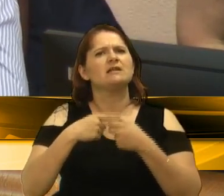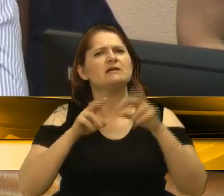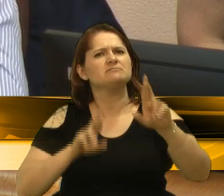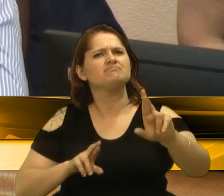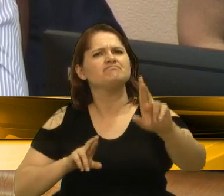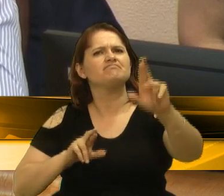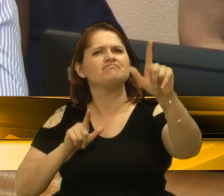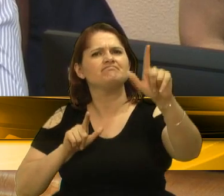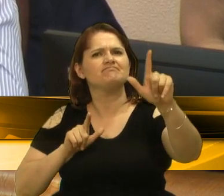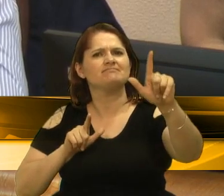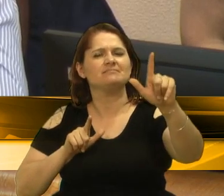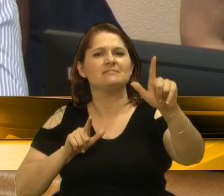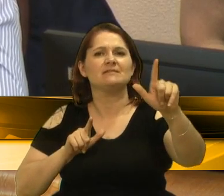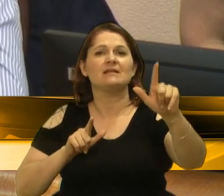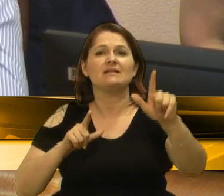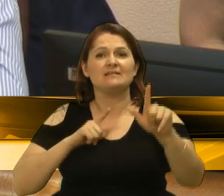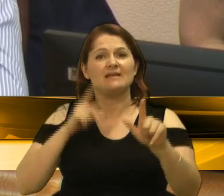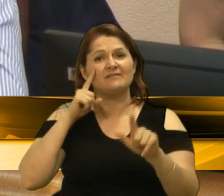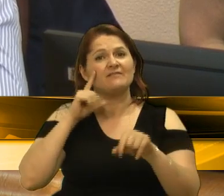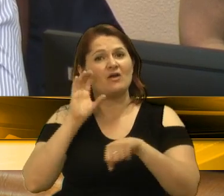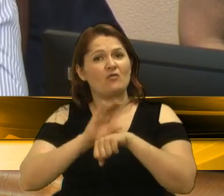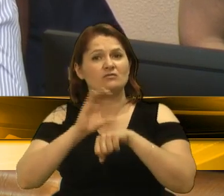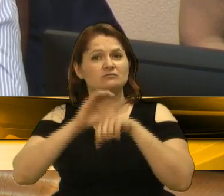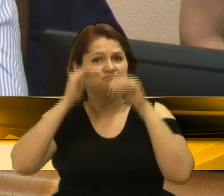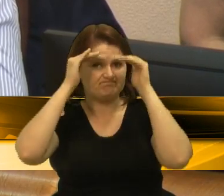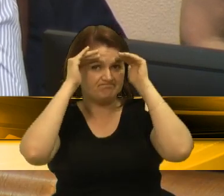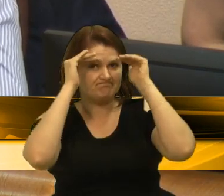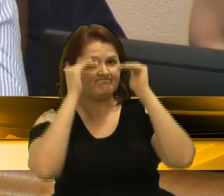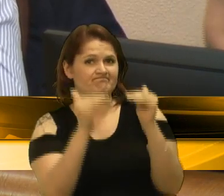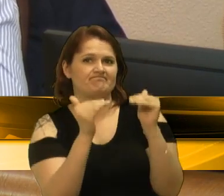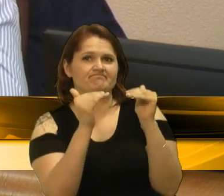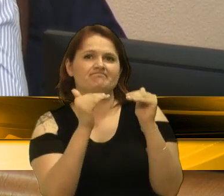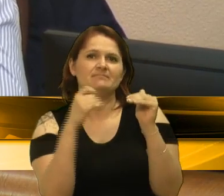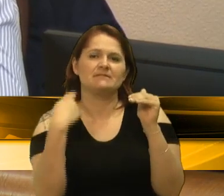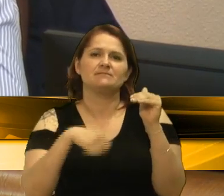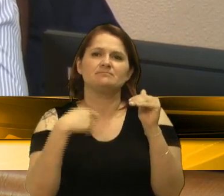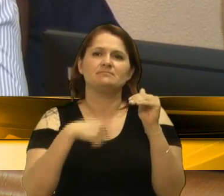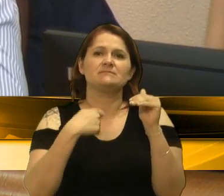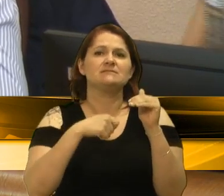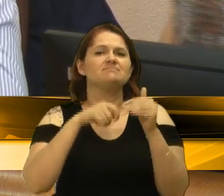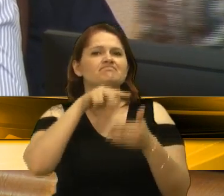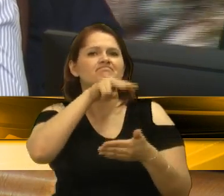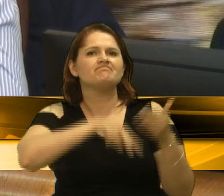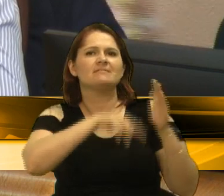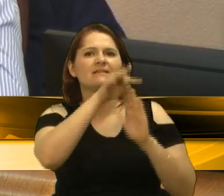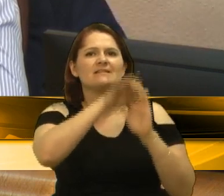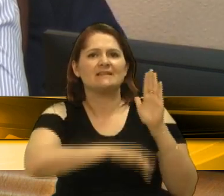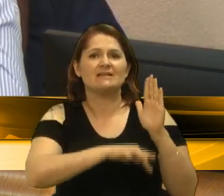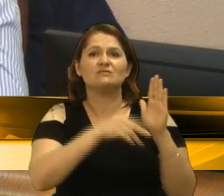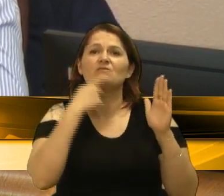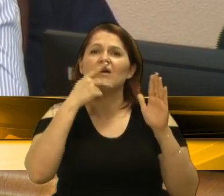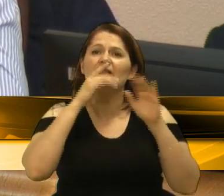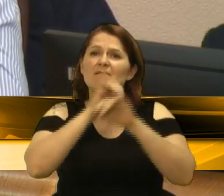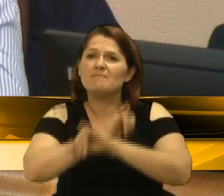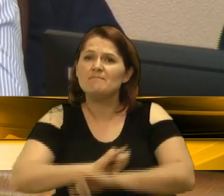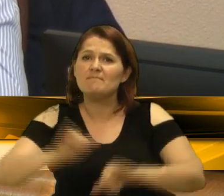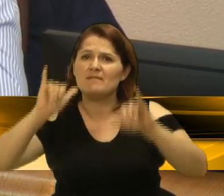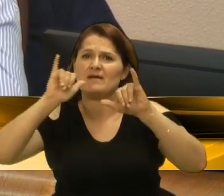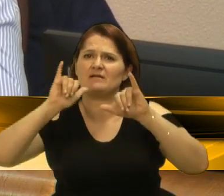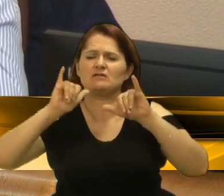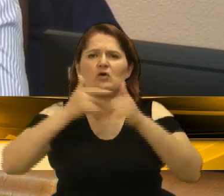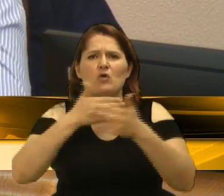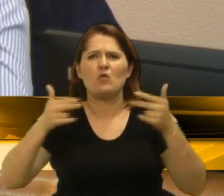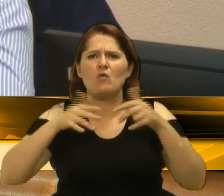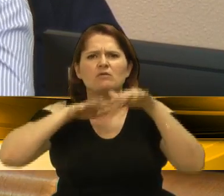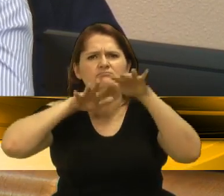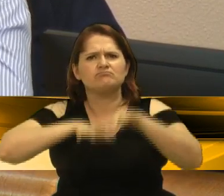Carta Magna, como considerar rígida, do ponto de vista constitucional, a vedação a manifestações públicas que utilizem como a utilização de